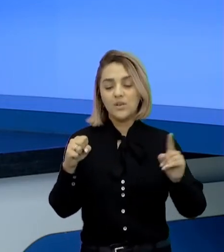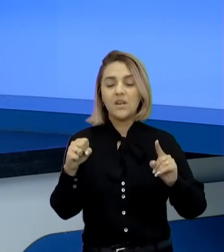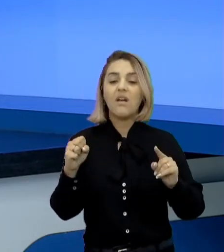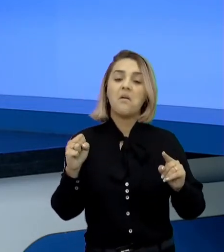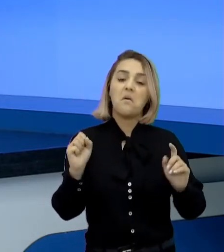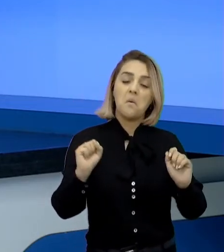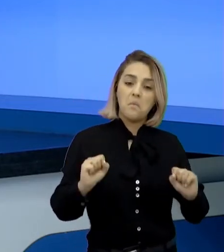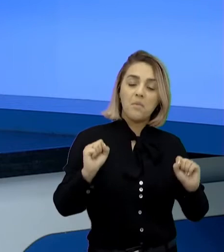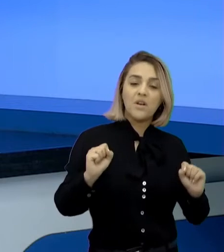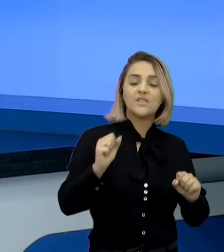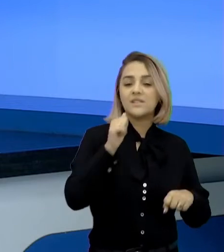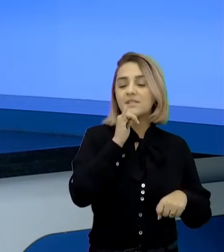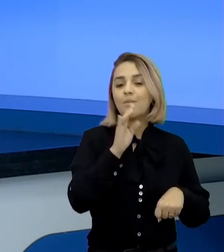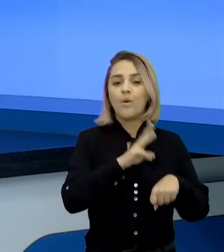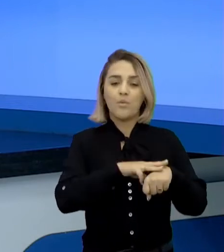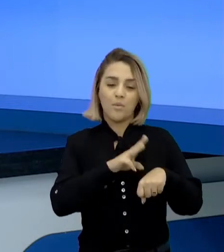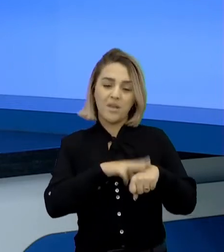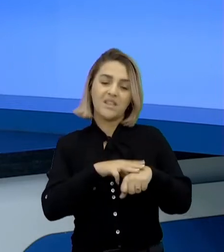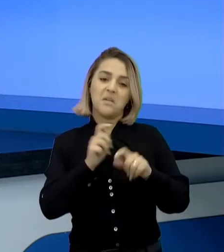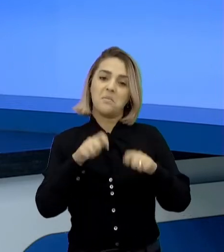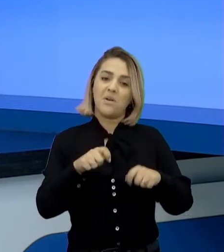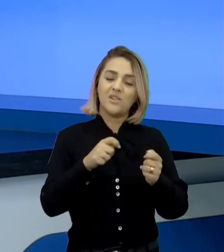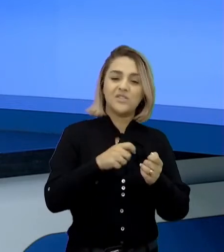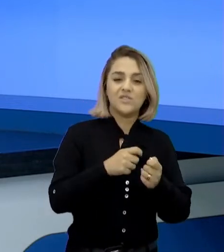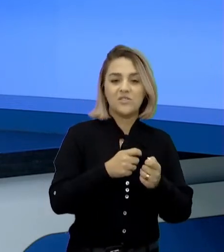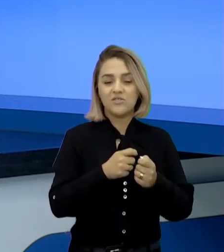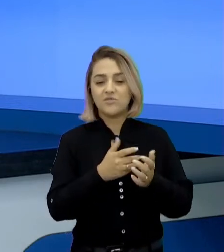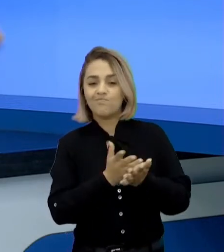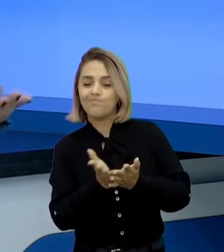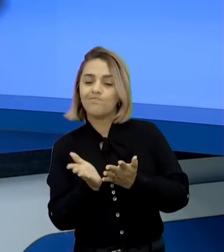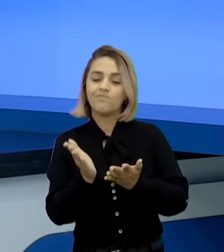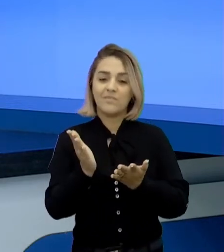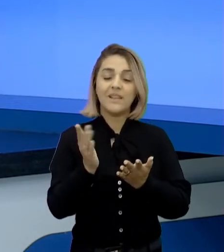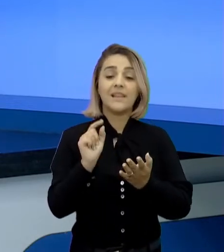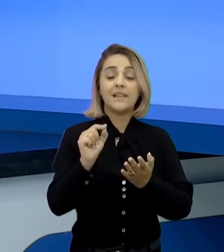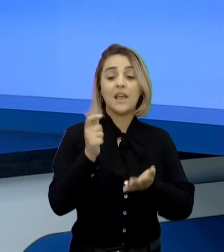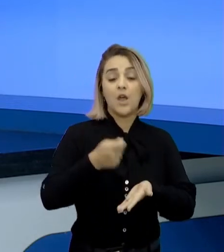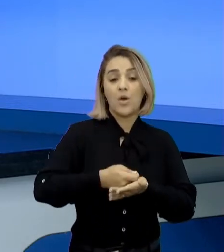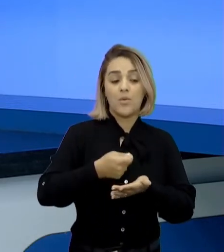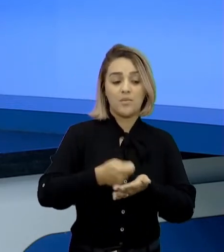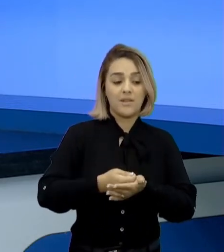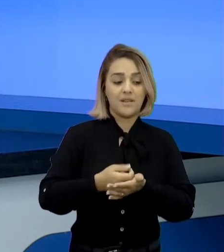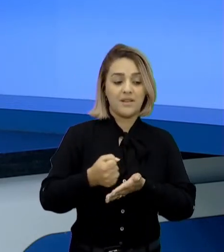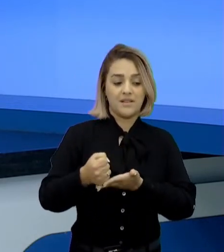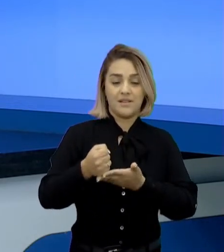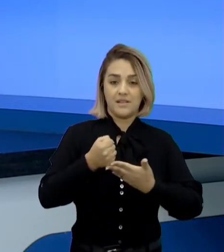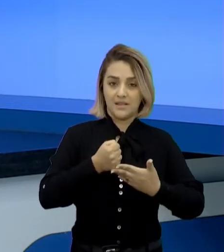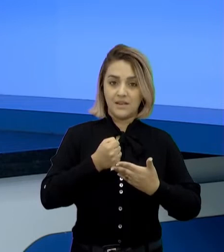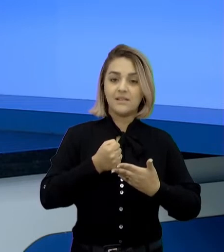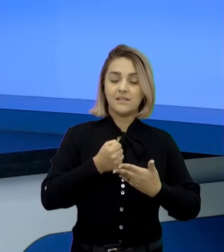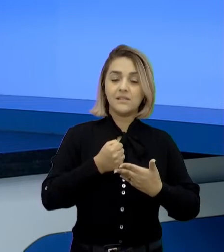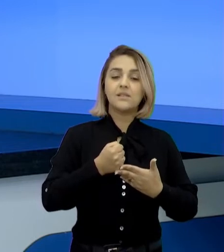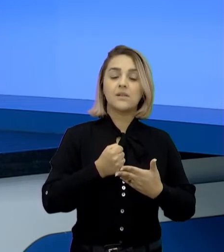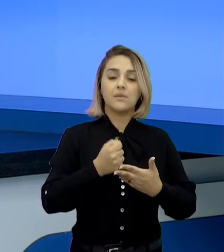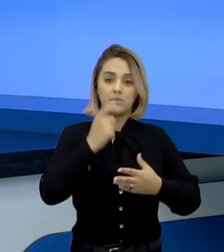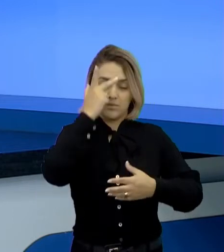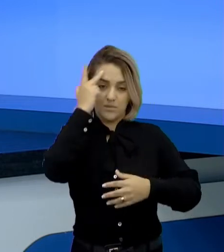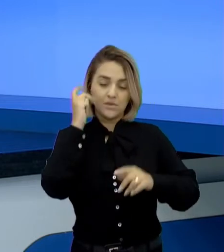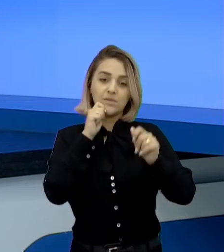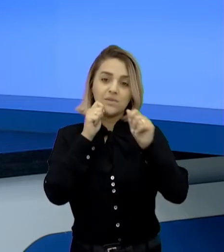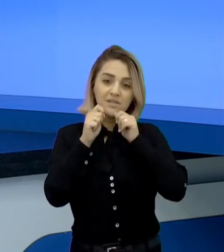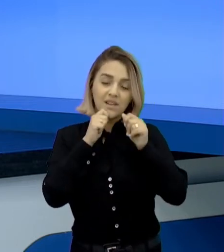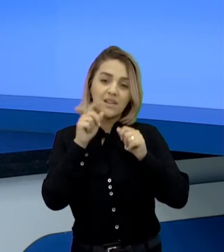momento ele comece a desviar. E quem tem a obrigação de trazer de volta o entrevistado é